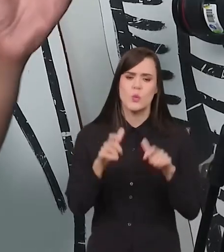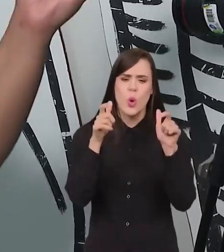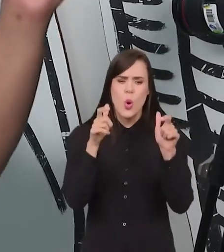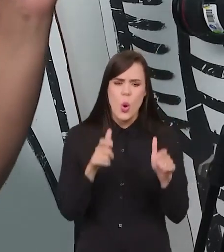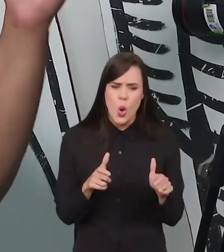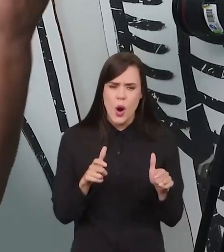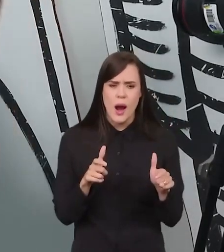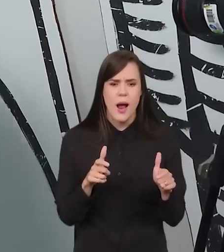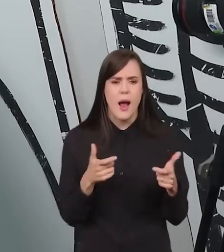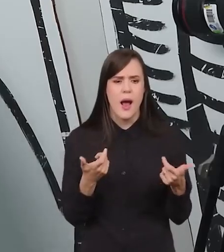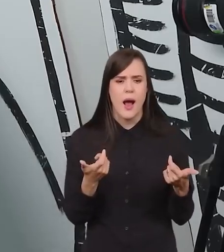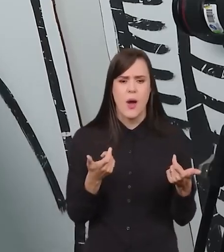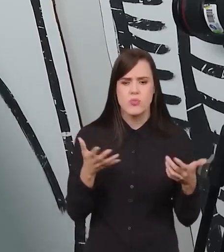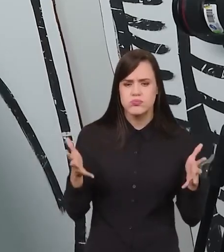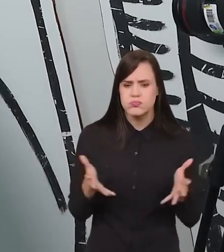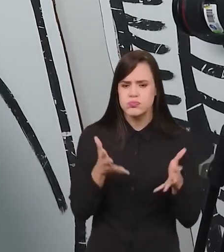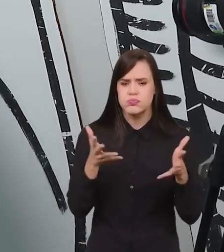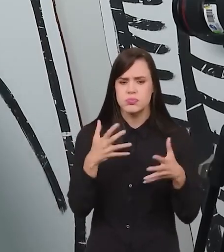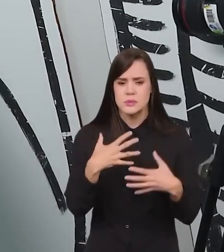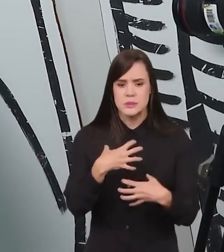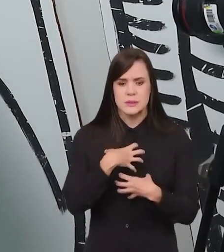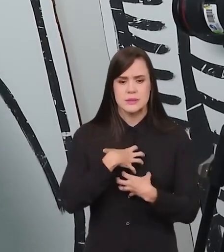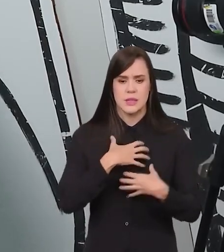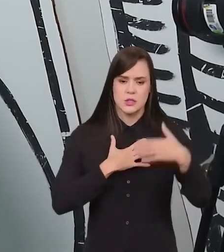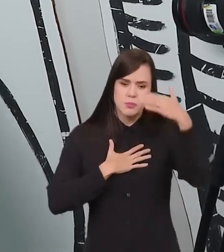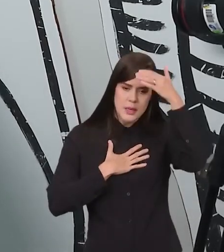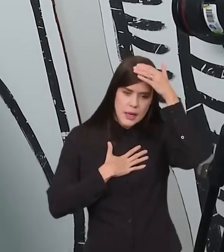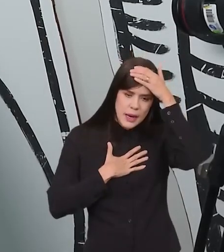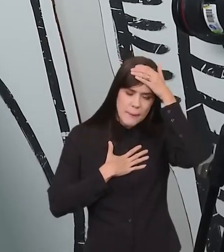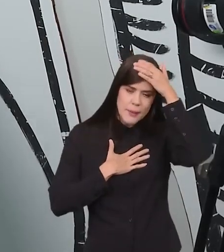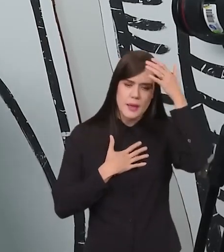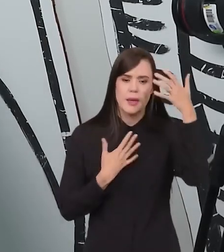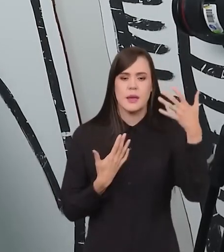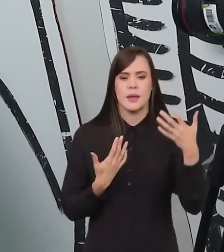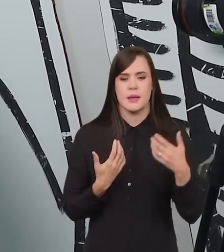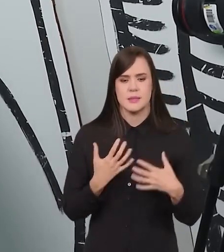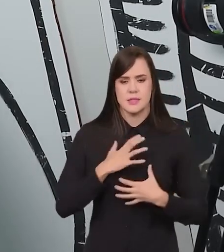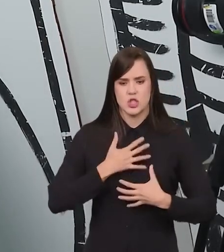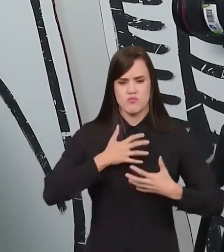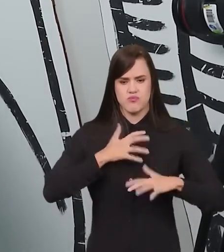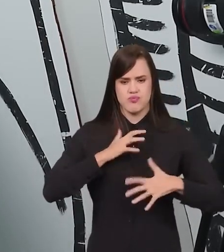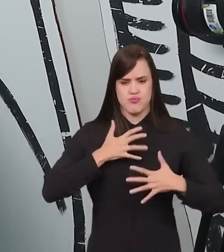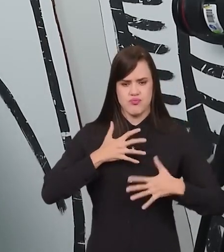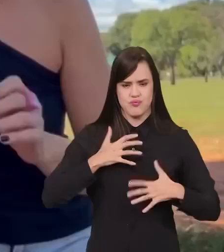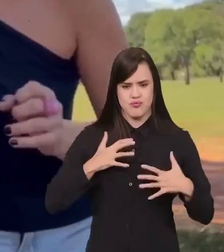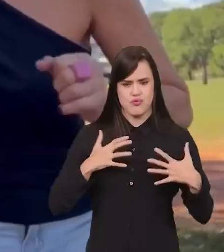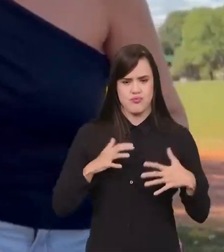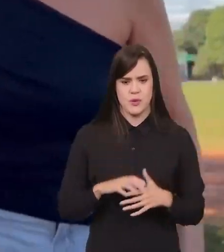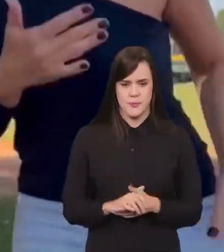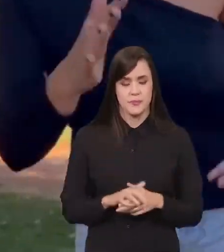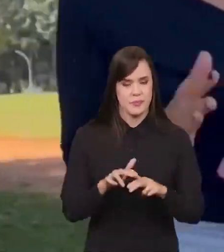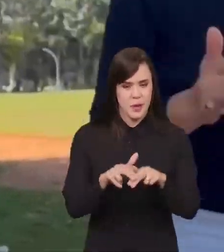com alguma estimulação, vocês vão pôr a mãozinha aqui no peito ou na cabeça, e essa vibração que você sente,